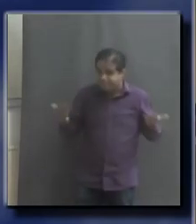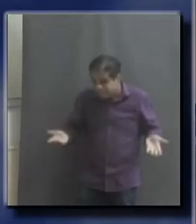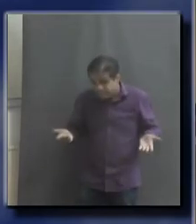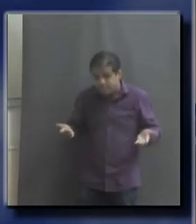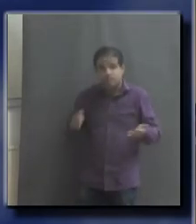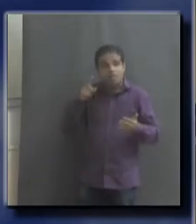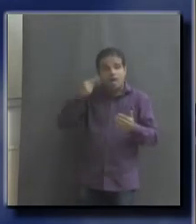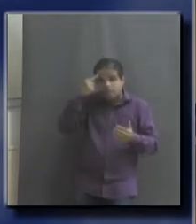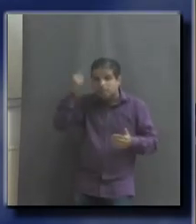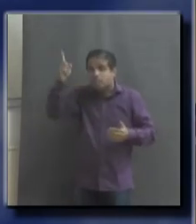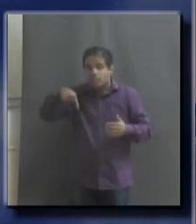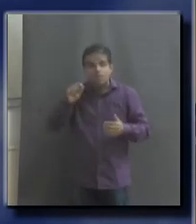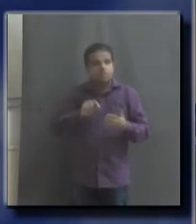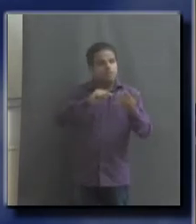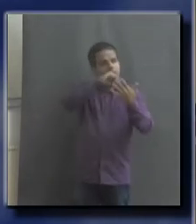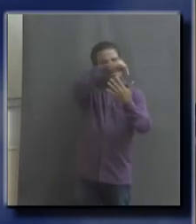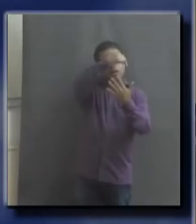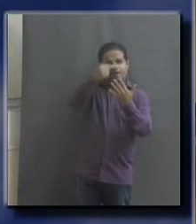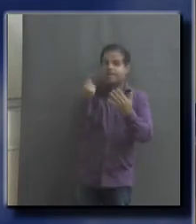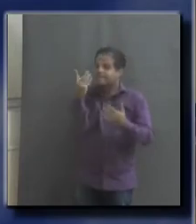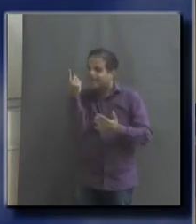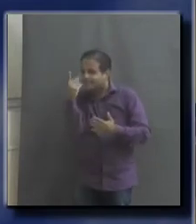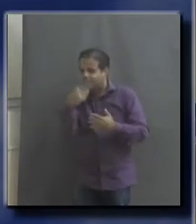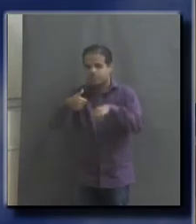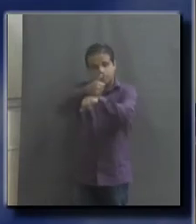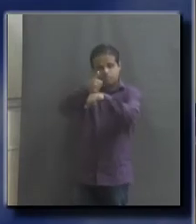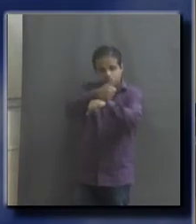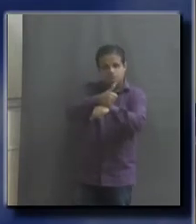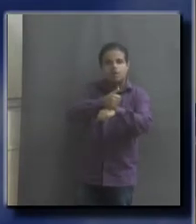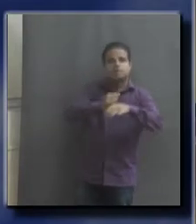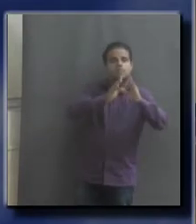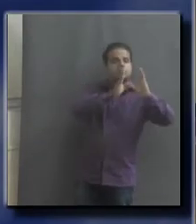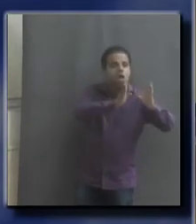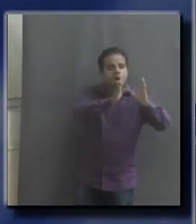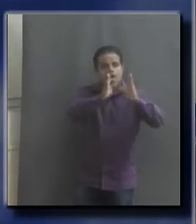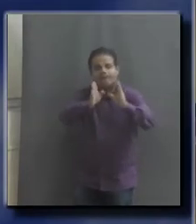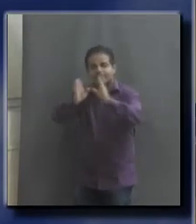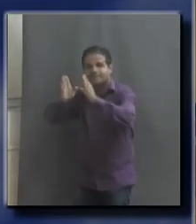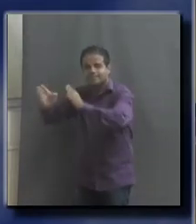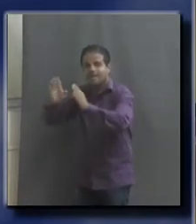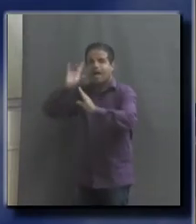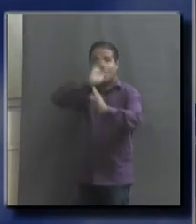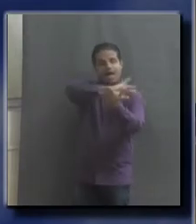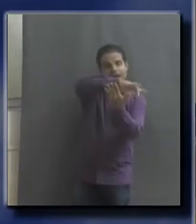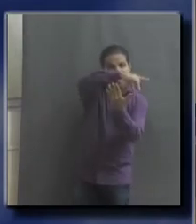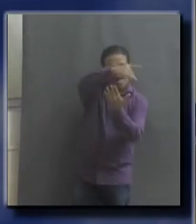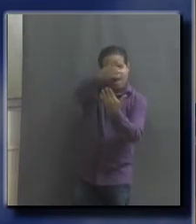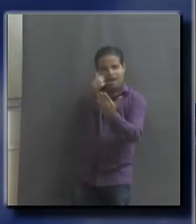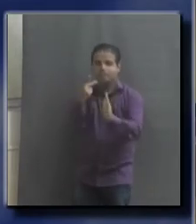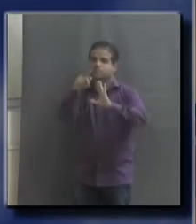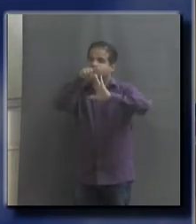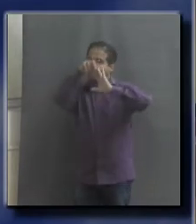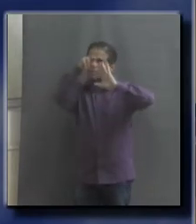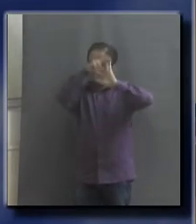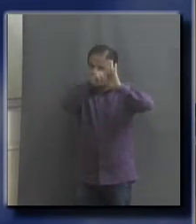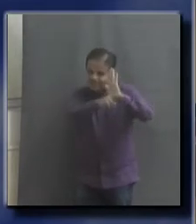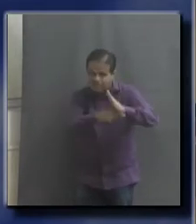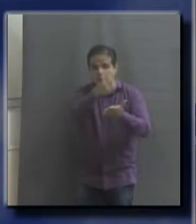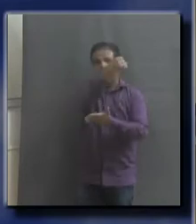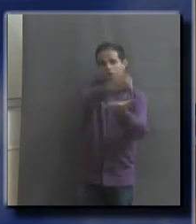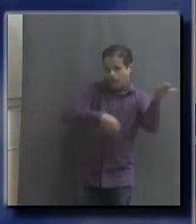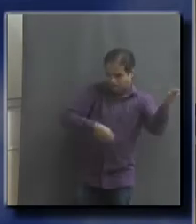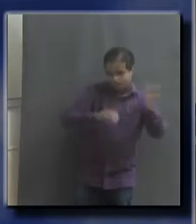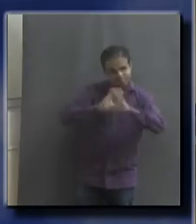E a intenção é que essas 14 profissões se reorganizem para pensar as suas diretrizes curriculares.